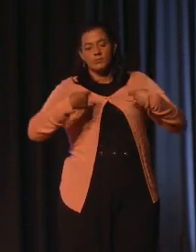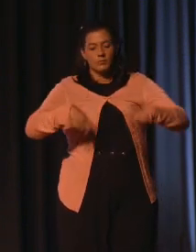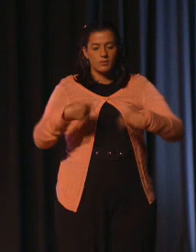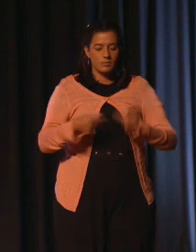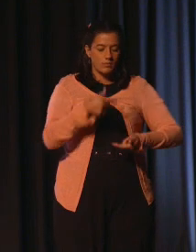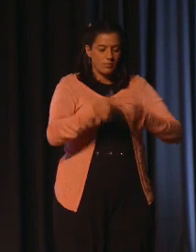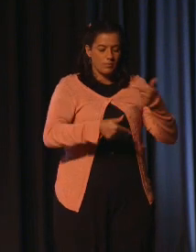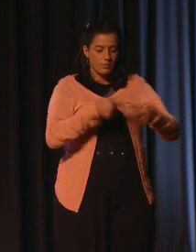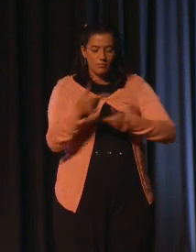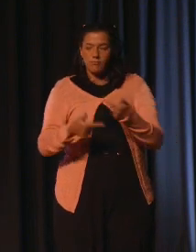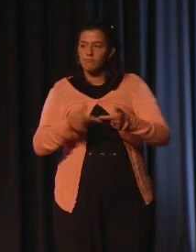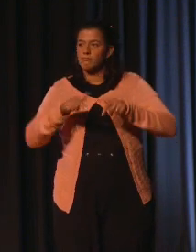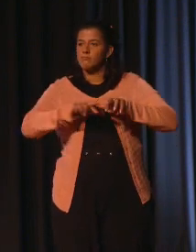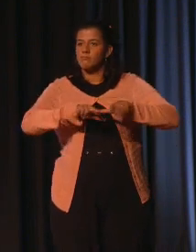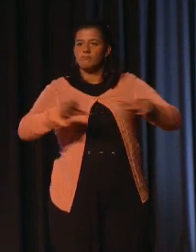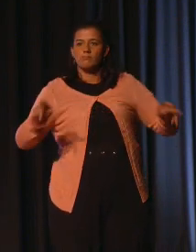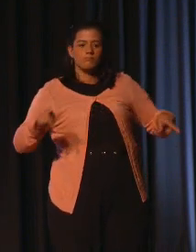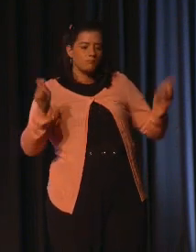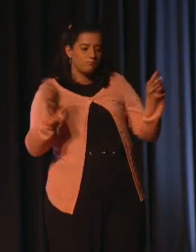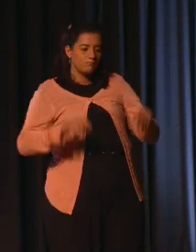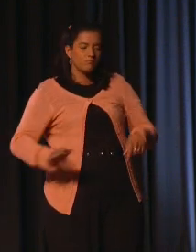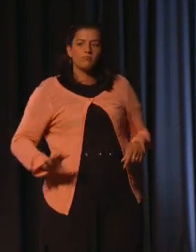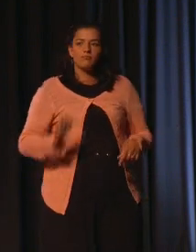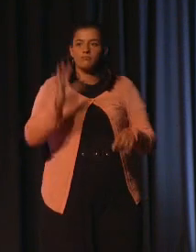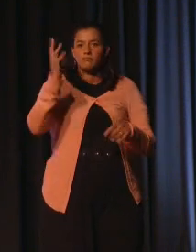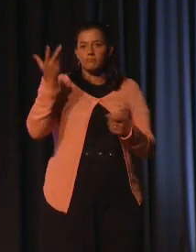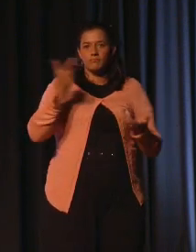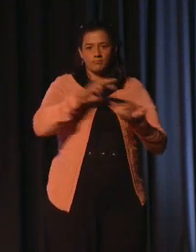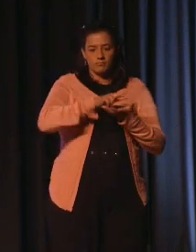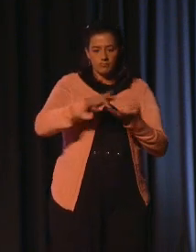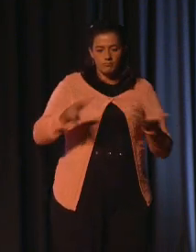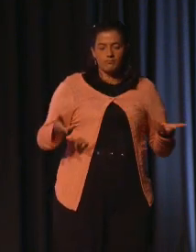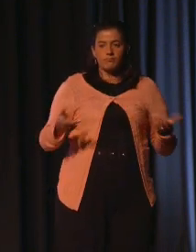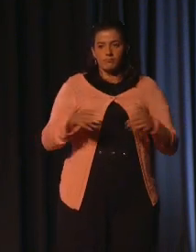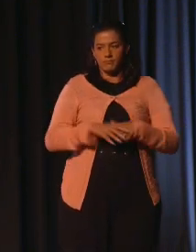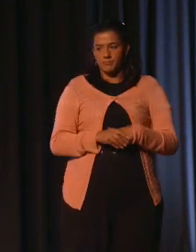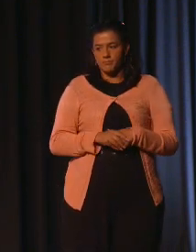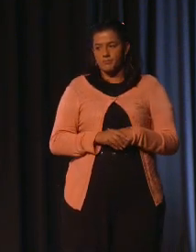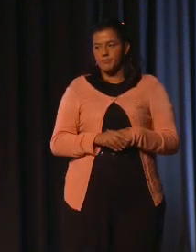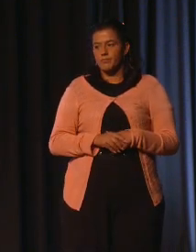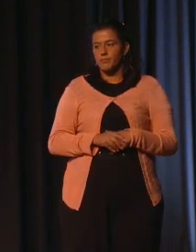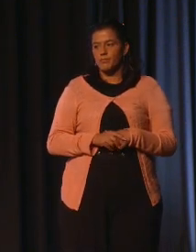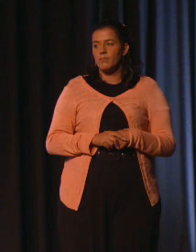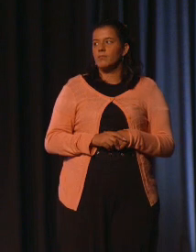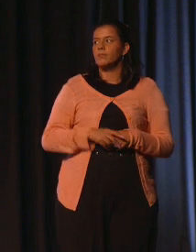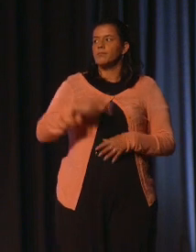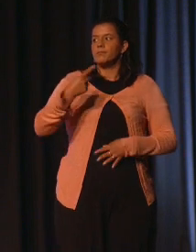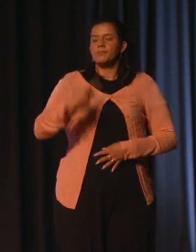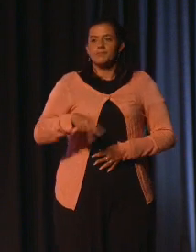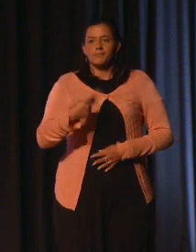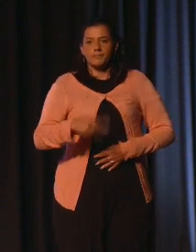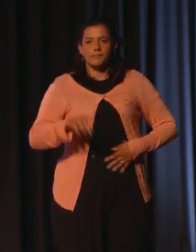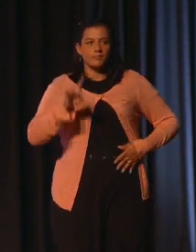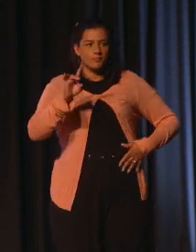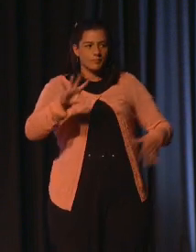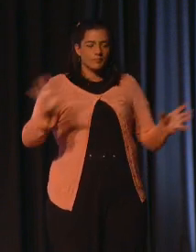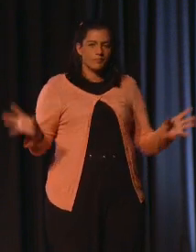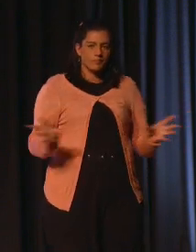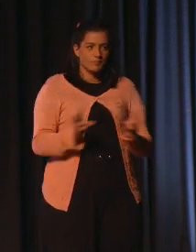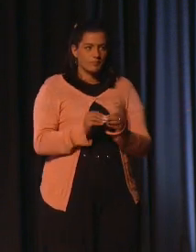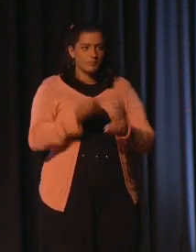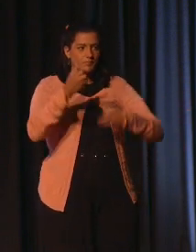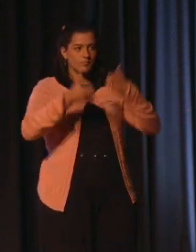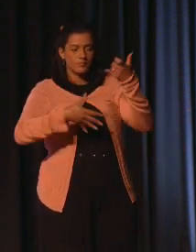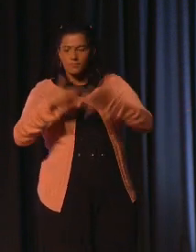ações para não deixar que aconteça um desabastecimento. Tá? Aqui só fechando aí essa parte